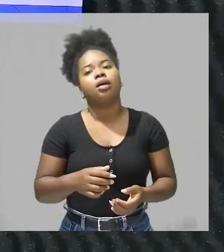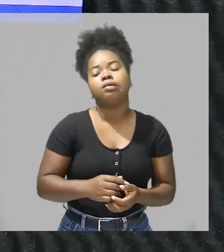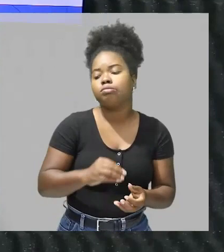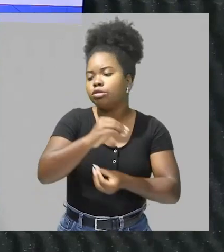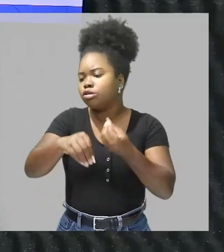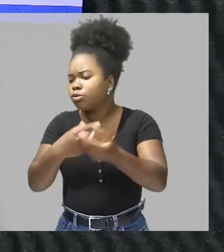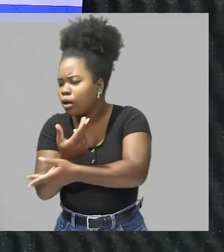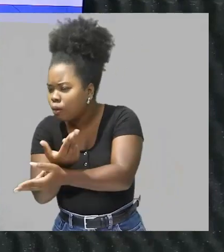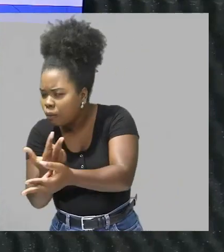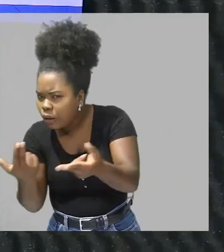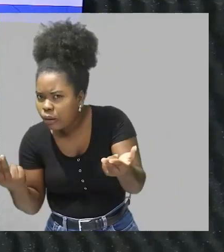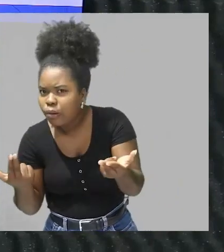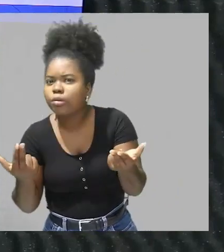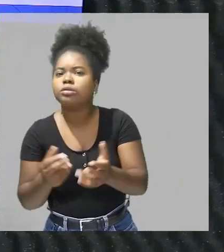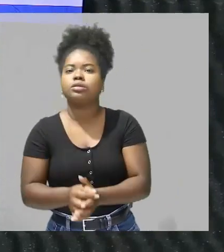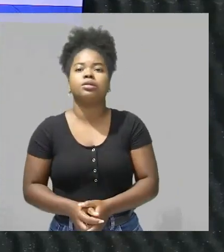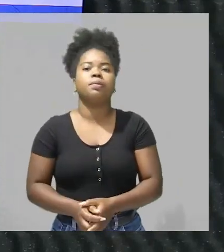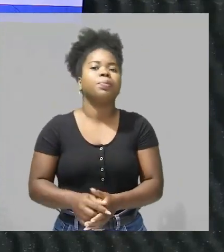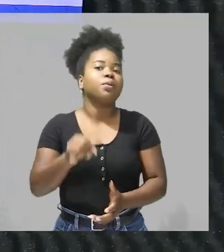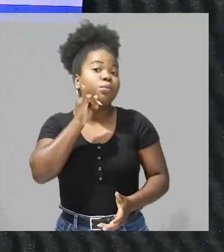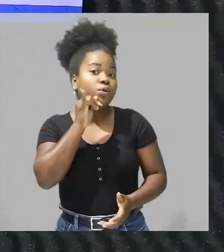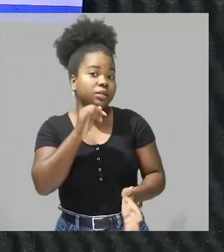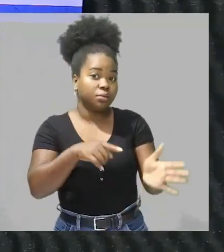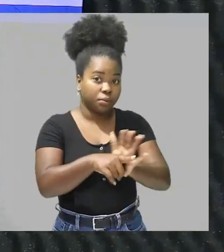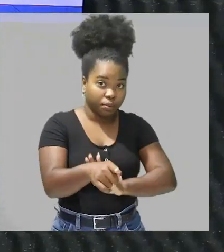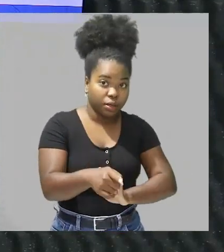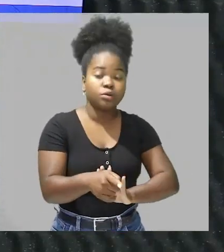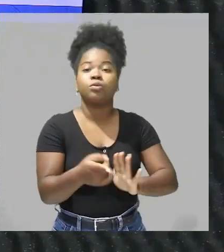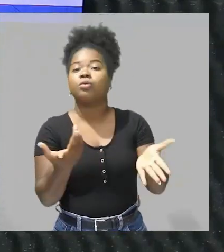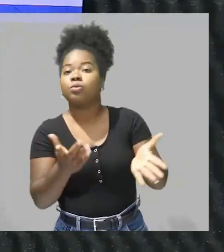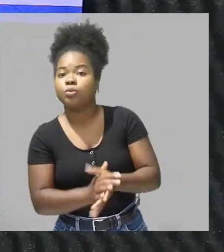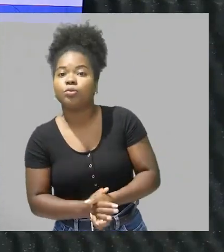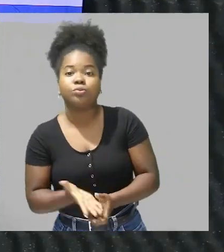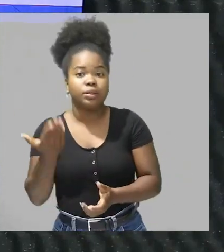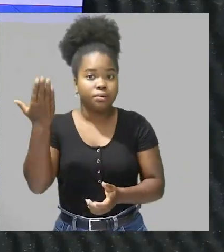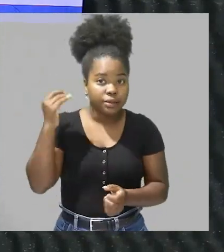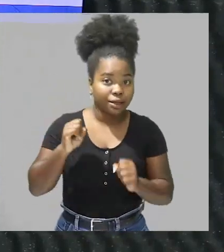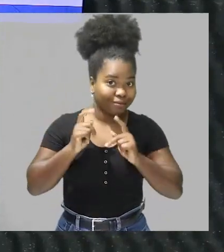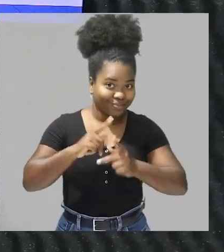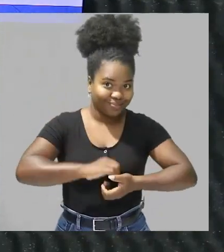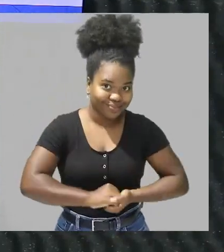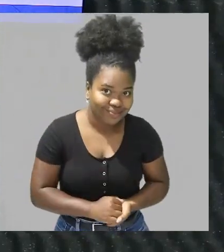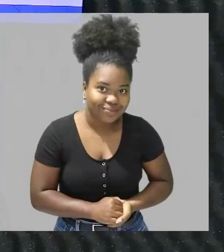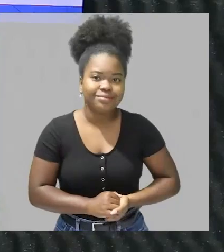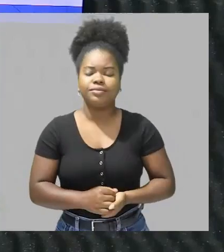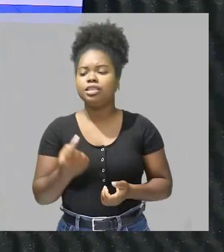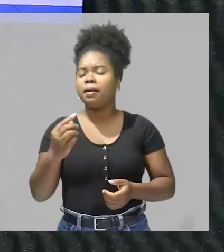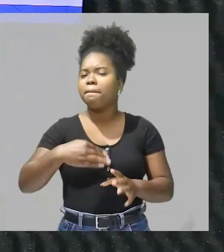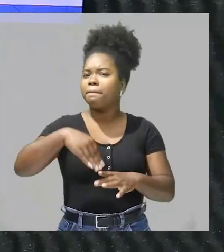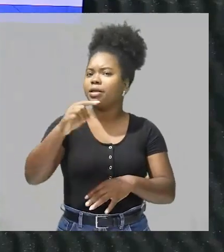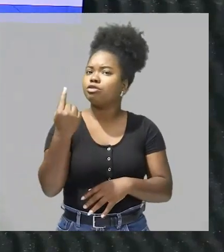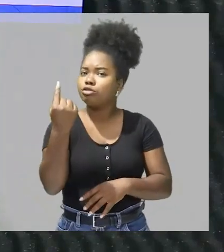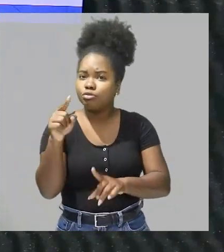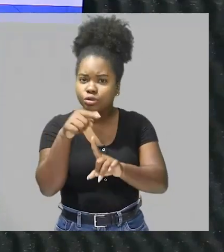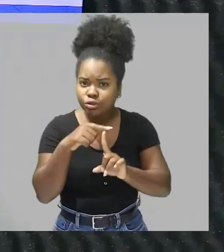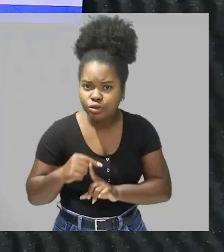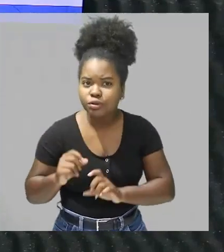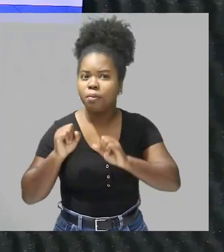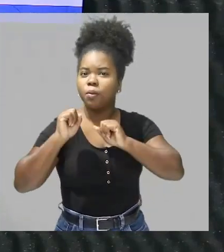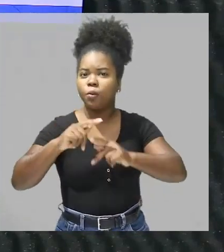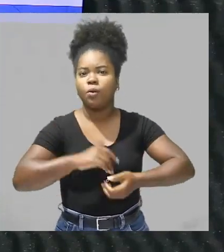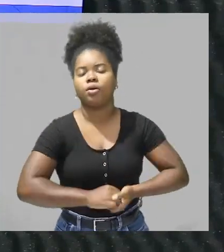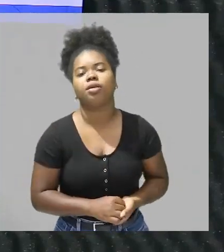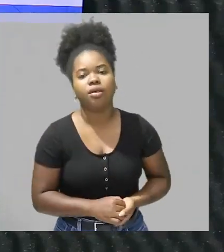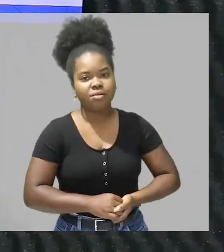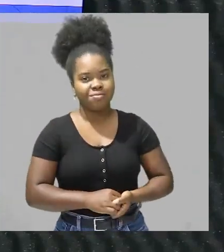até tratamos na questão anterior eu voltei mais de um tipo de elemento químico show